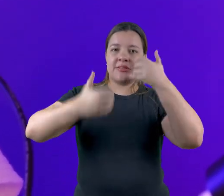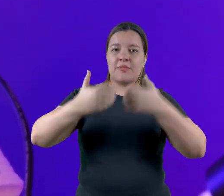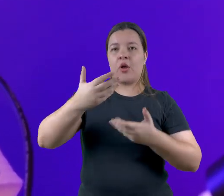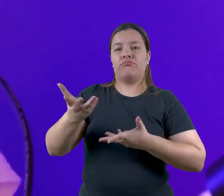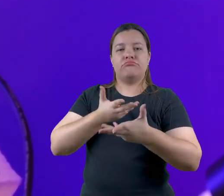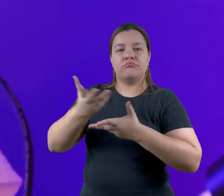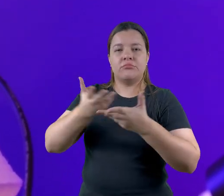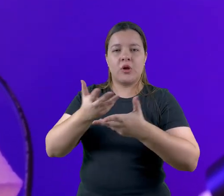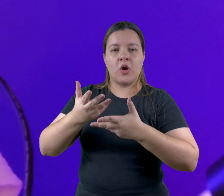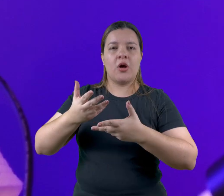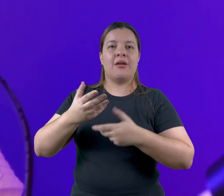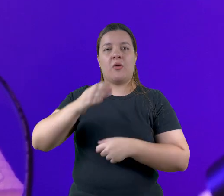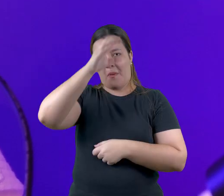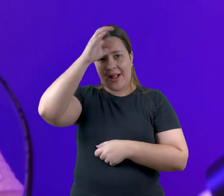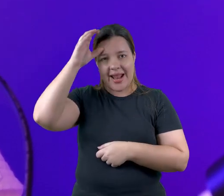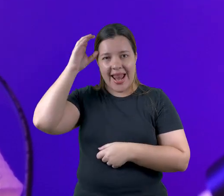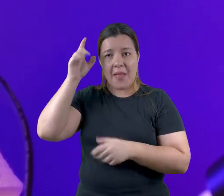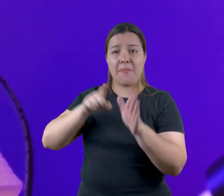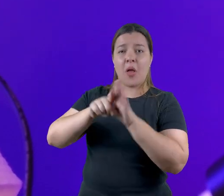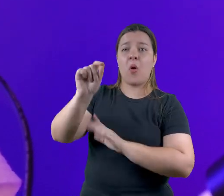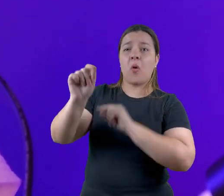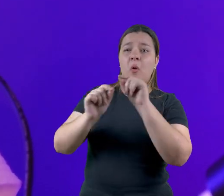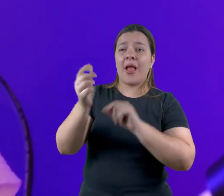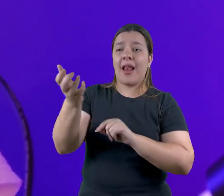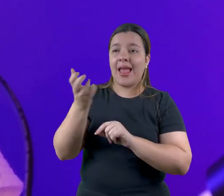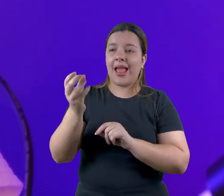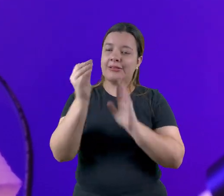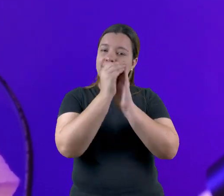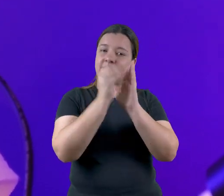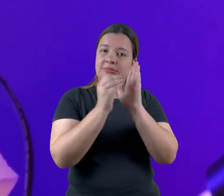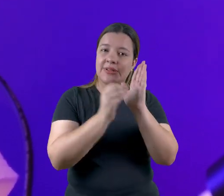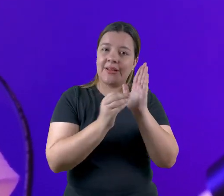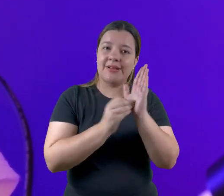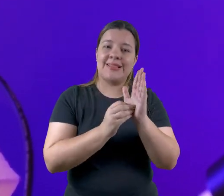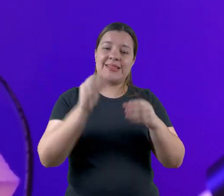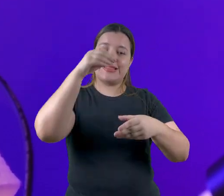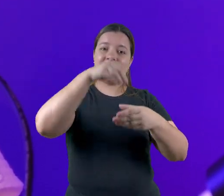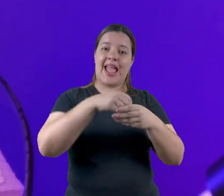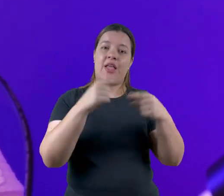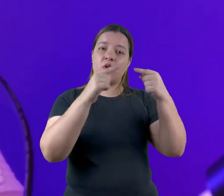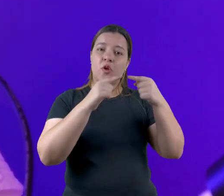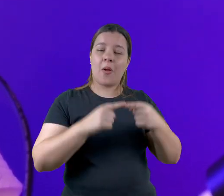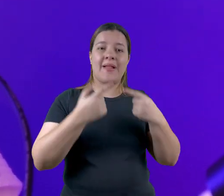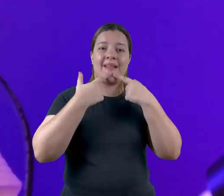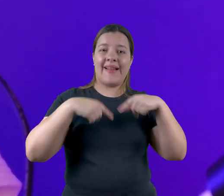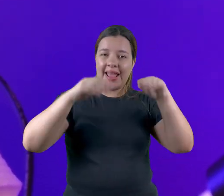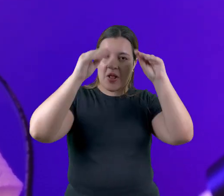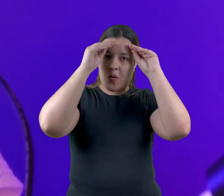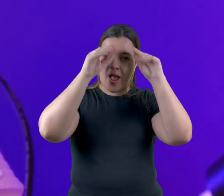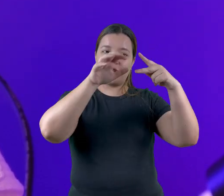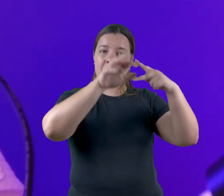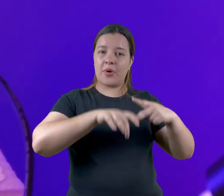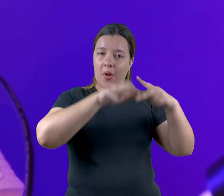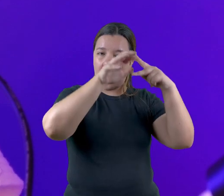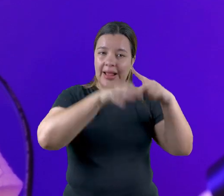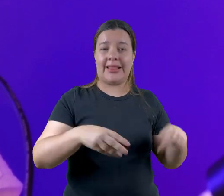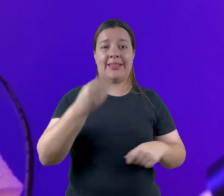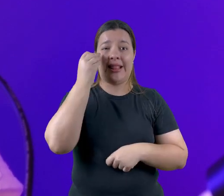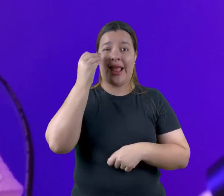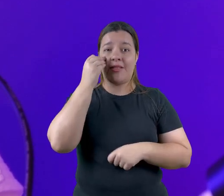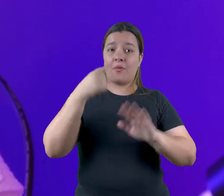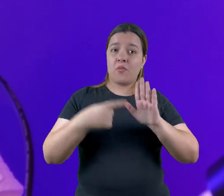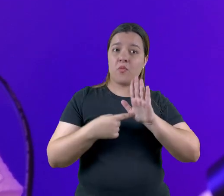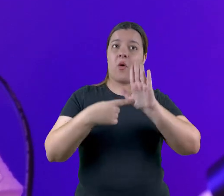você falar com um cliente você entender o que ele quer você conseguir mapear Isso numa linguagem de programação Então o que eu sempre